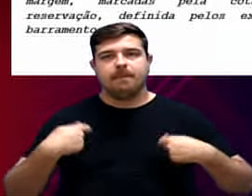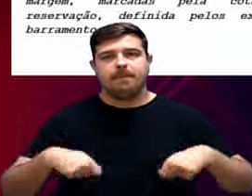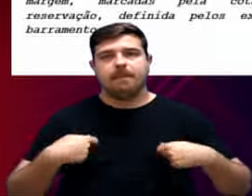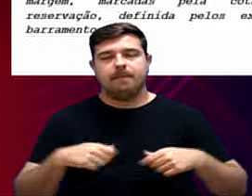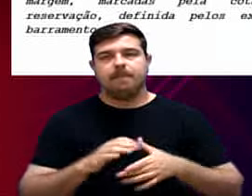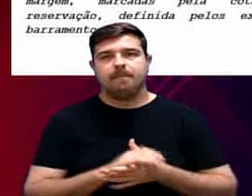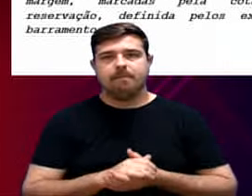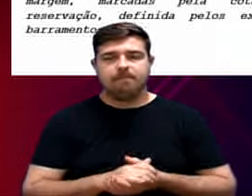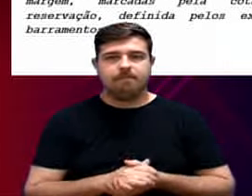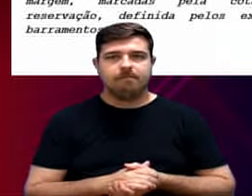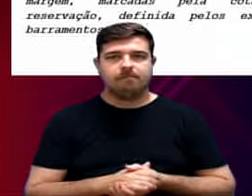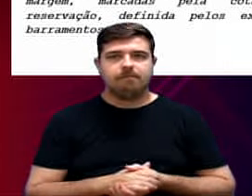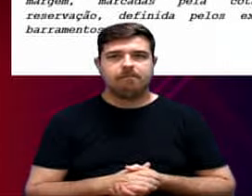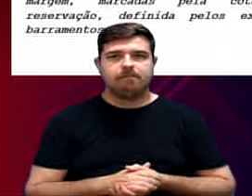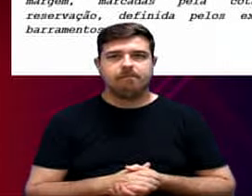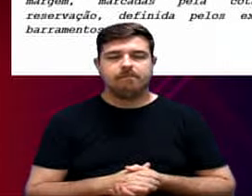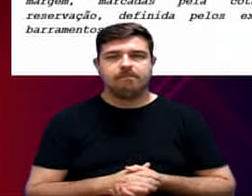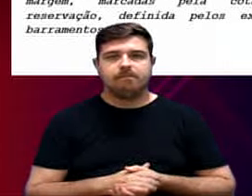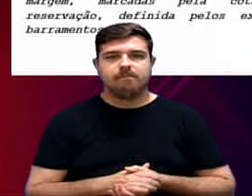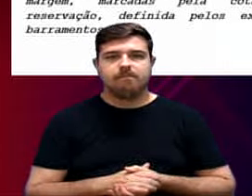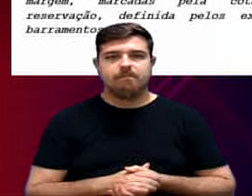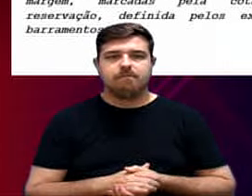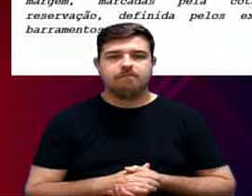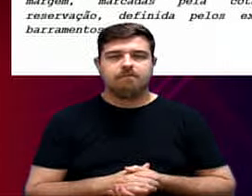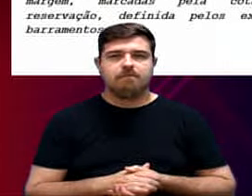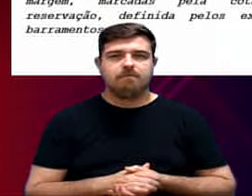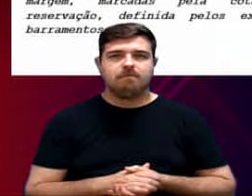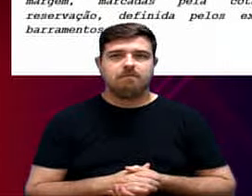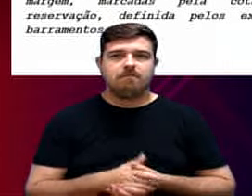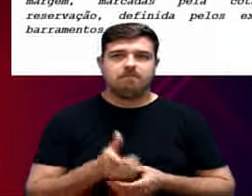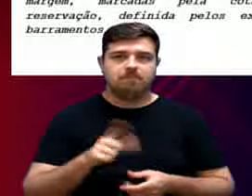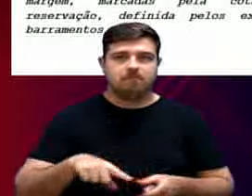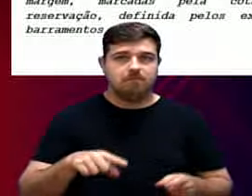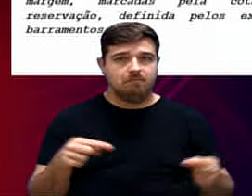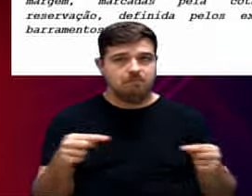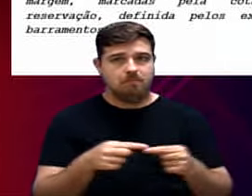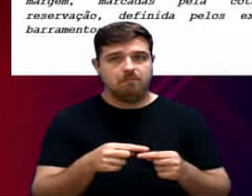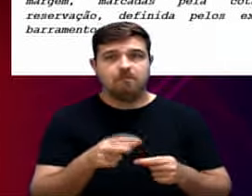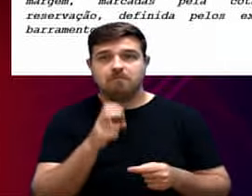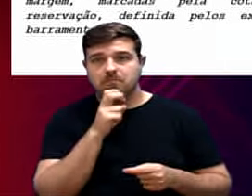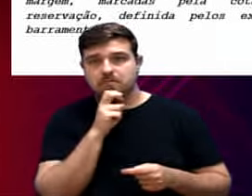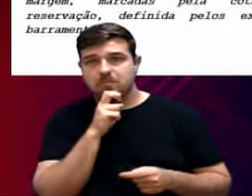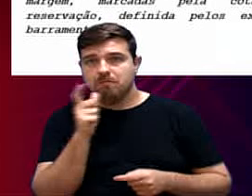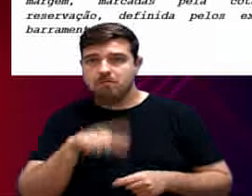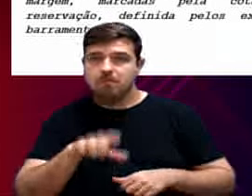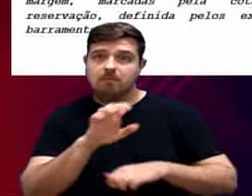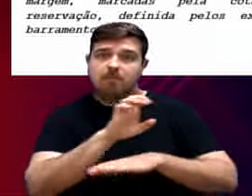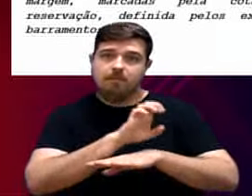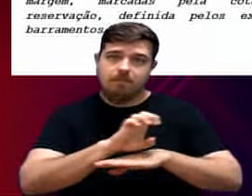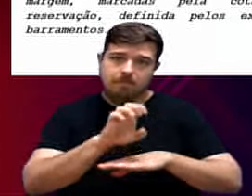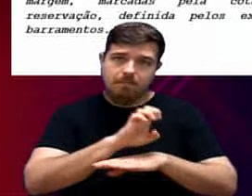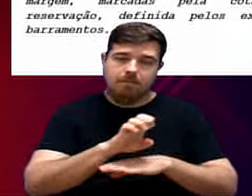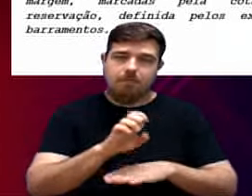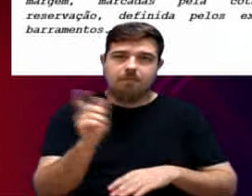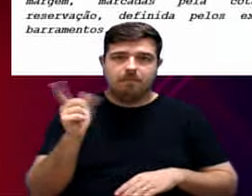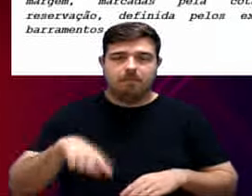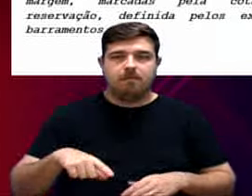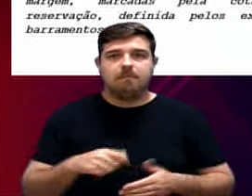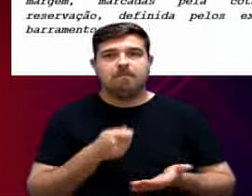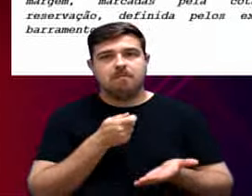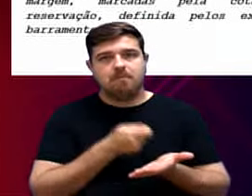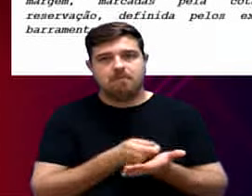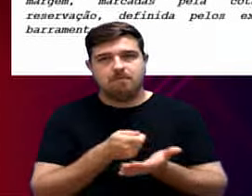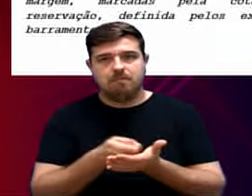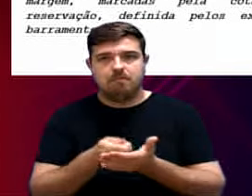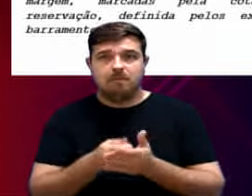licenciamento junto aos órgãos ambientais seja ele na Esfera Municipal ou na Esfera Estadual exigir para